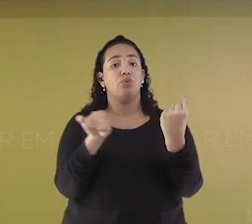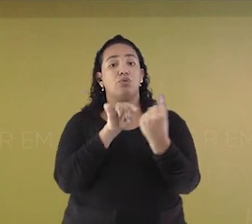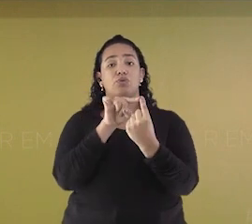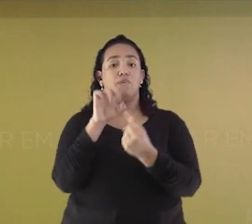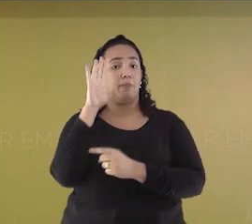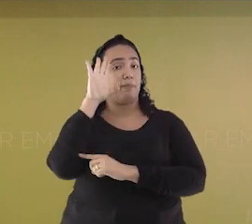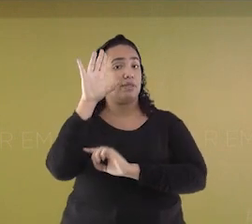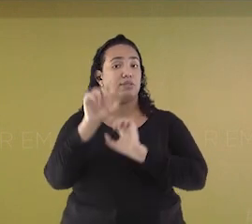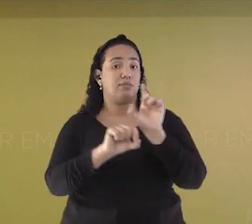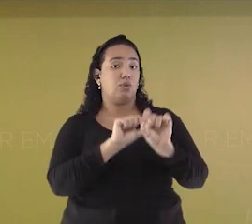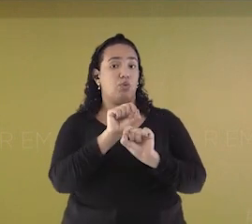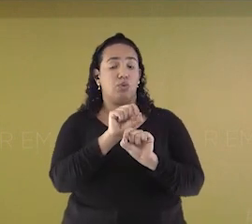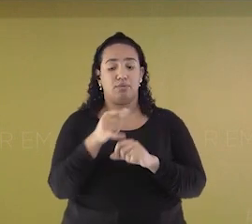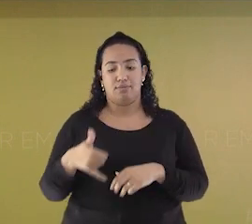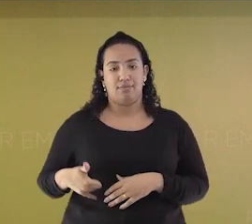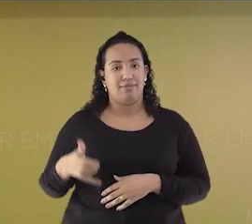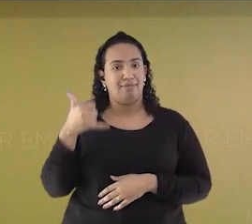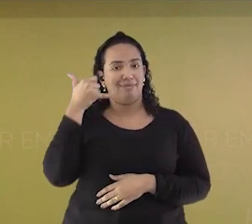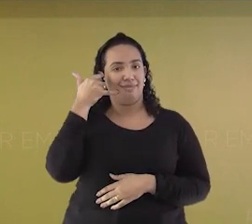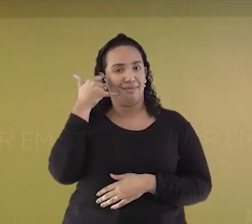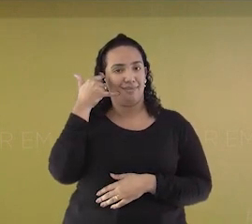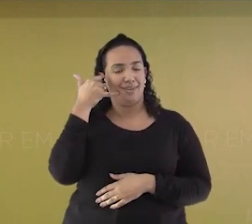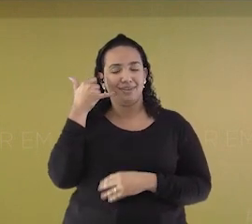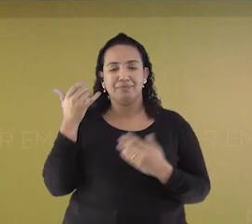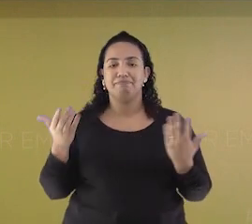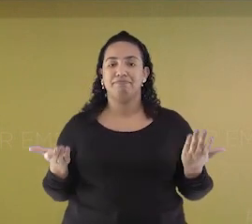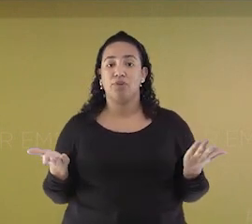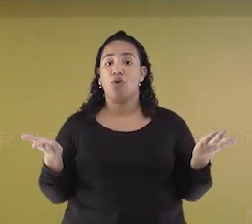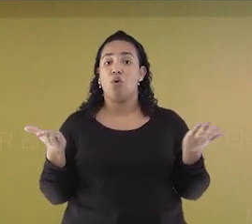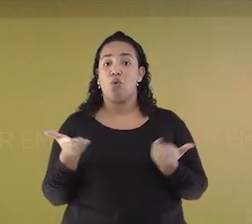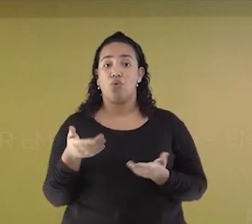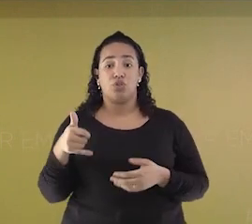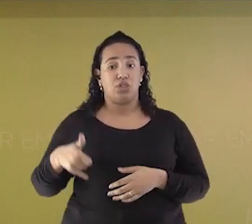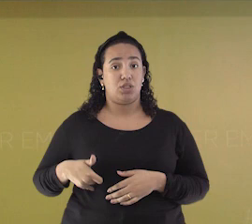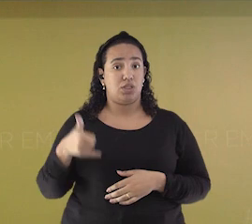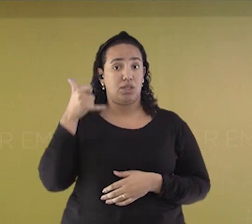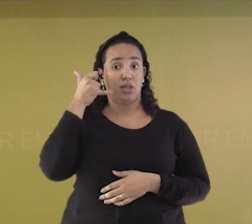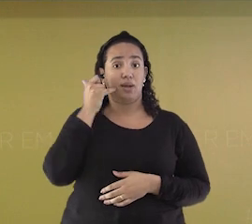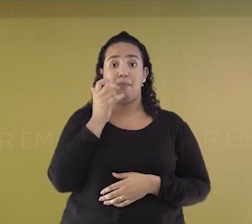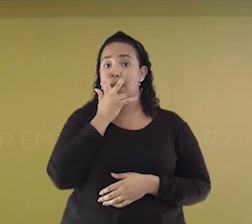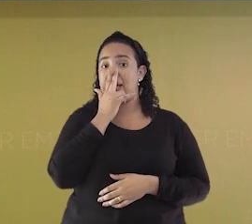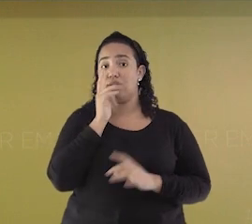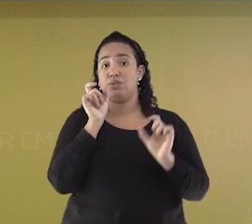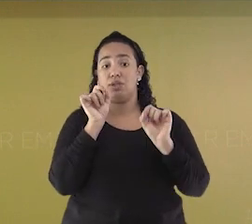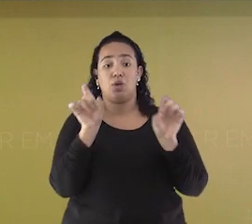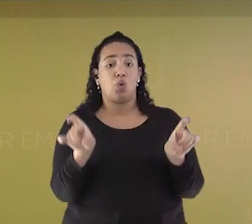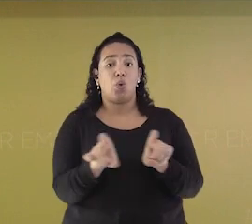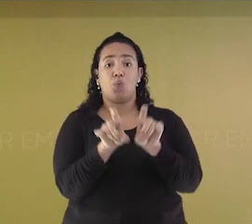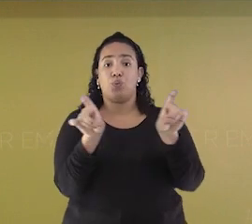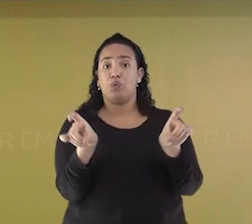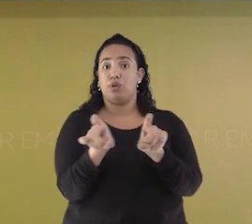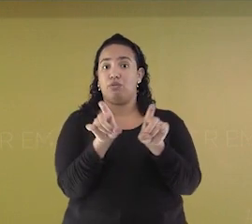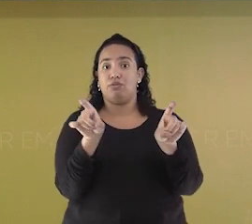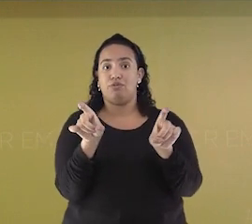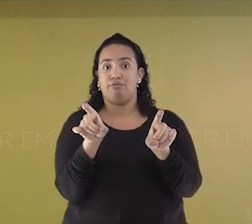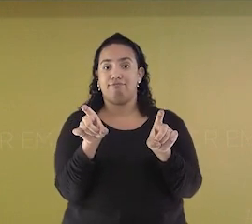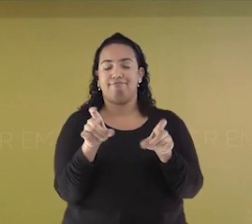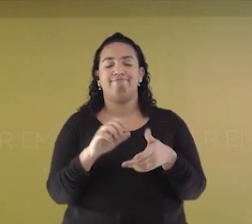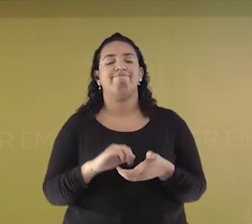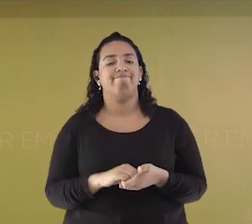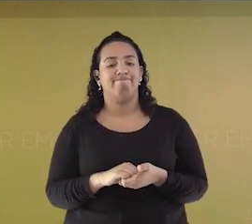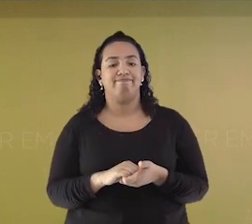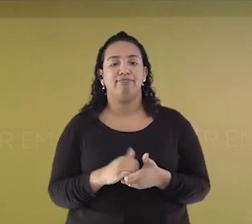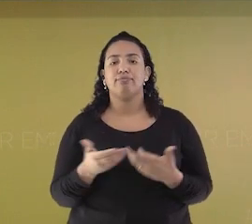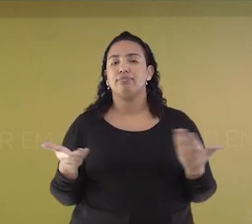objetivo inicial era fazer ligações. Hoje, ele já é nosso computador de mão.